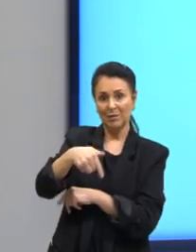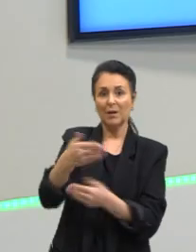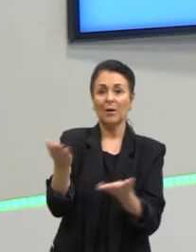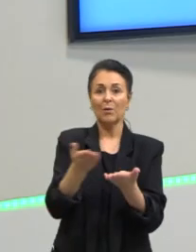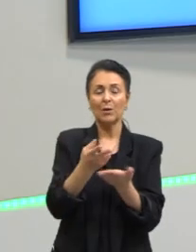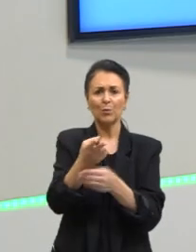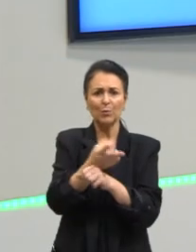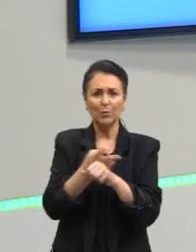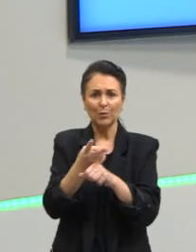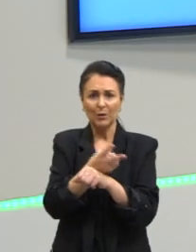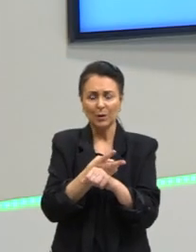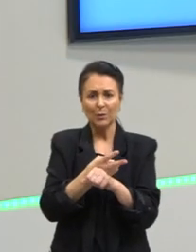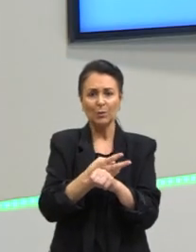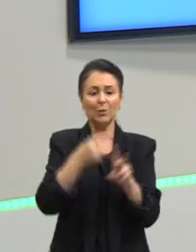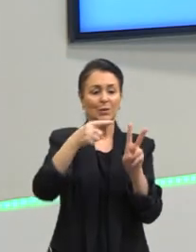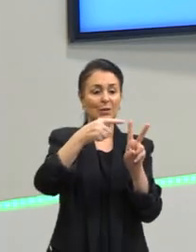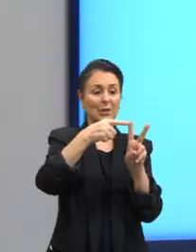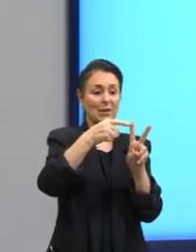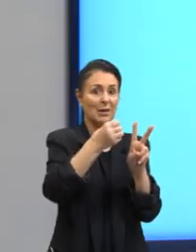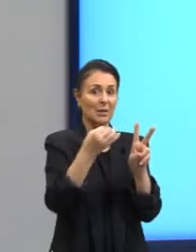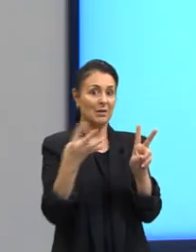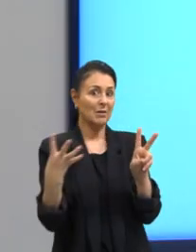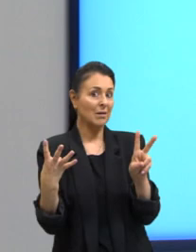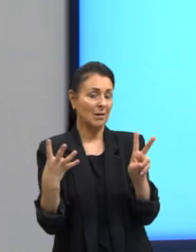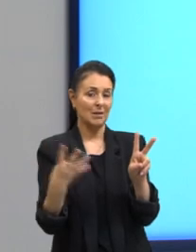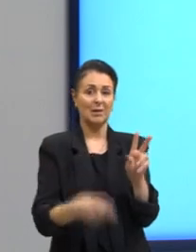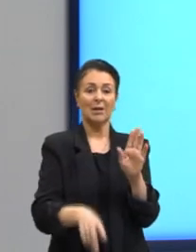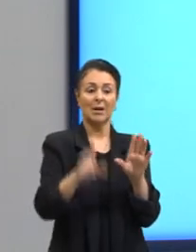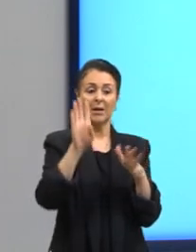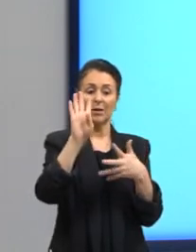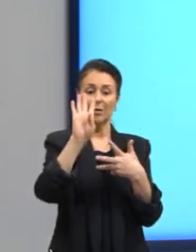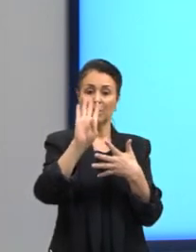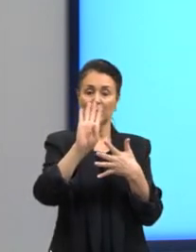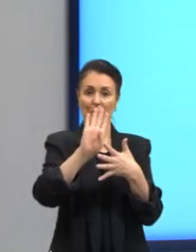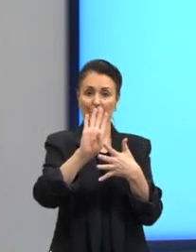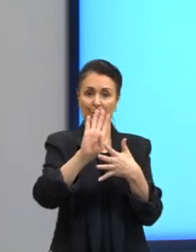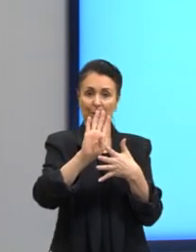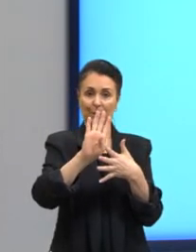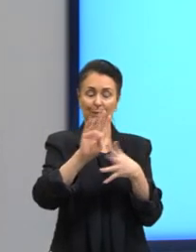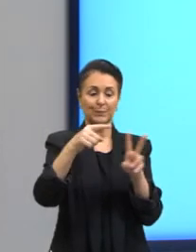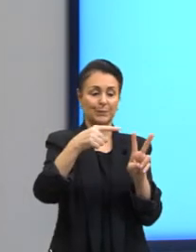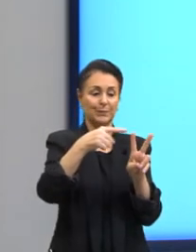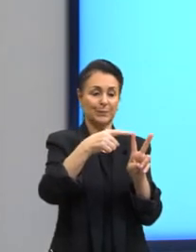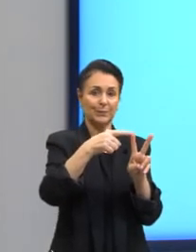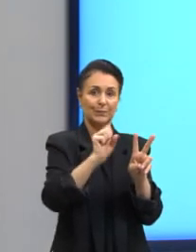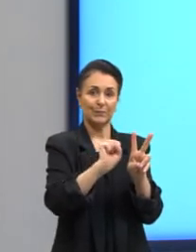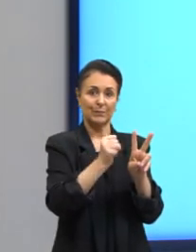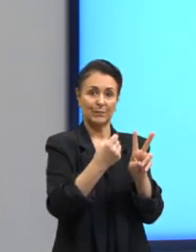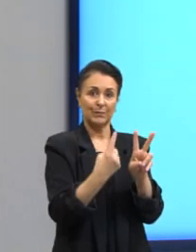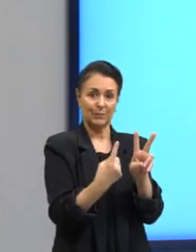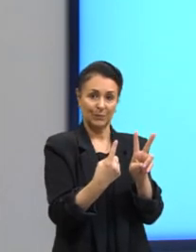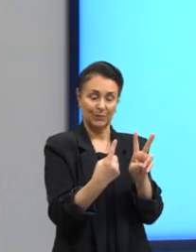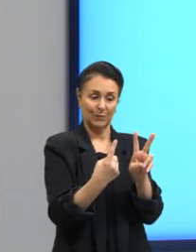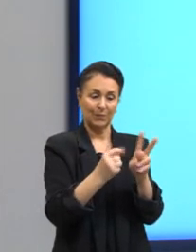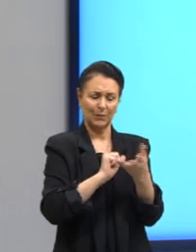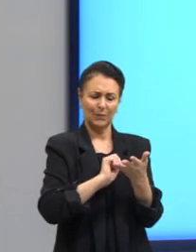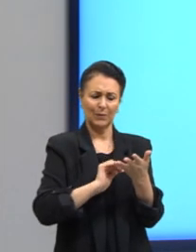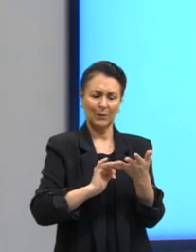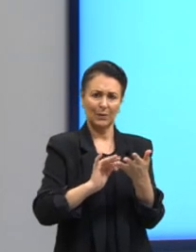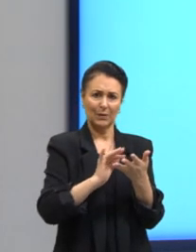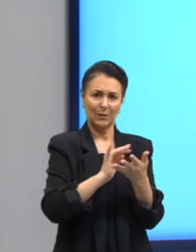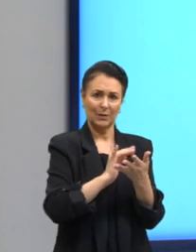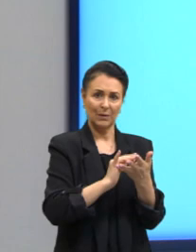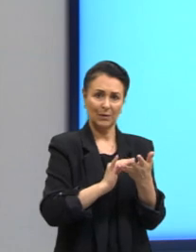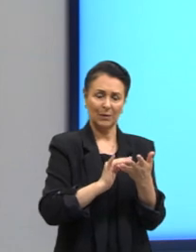os irracionais a letra B raiz quadrada de 81 ao calcular a raiz quadrada 81